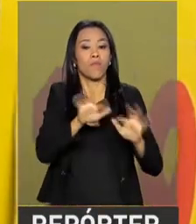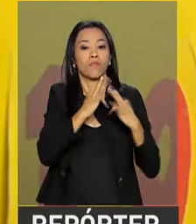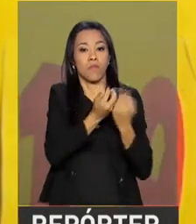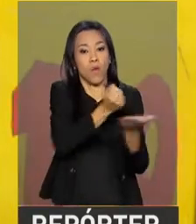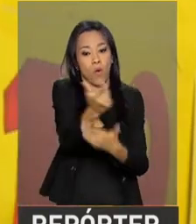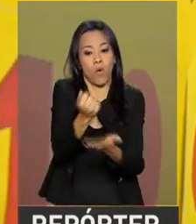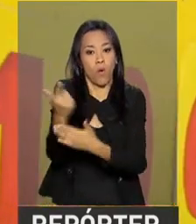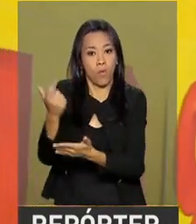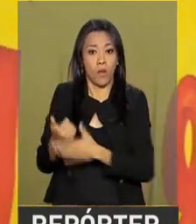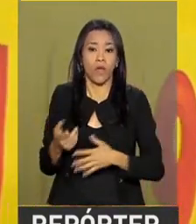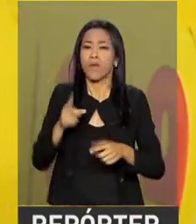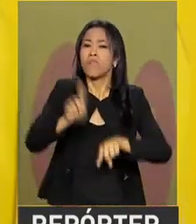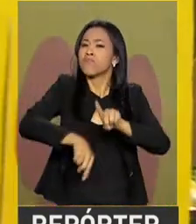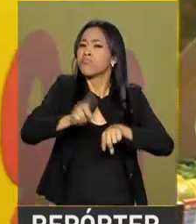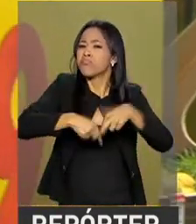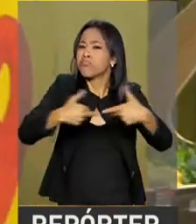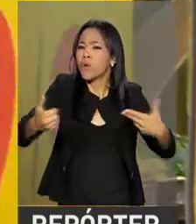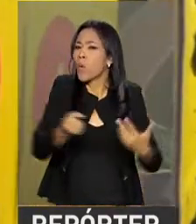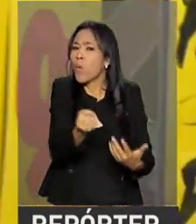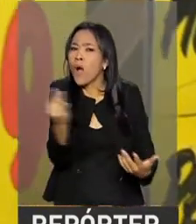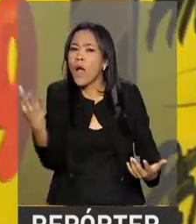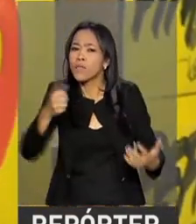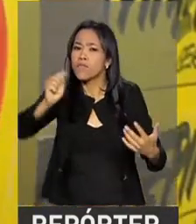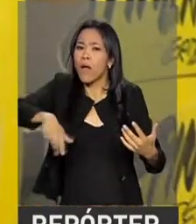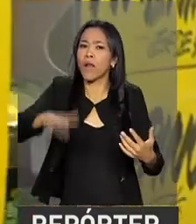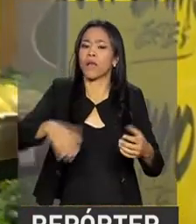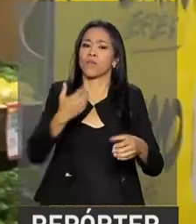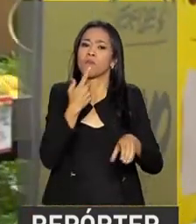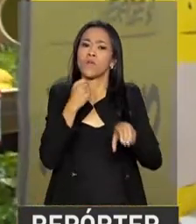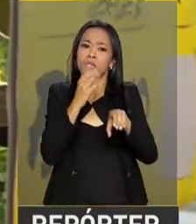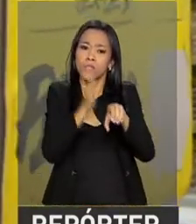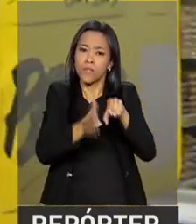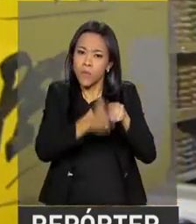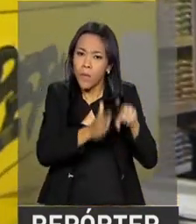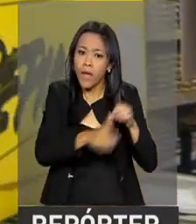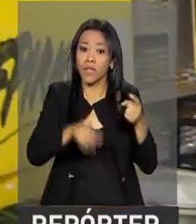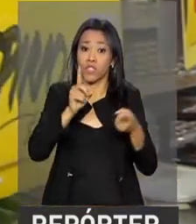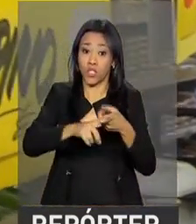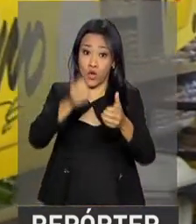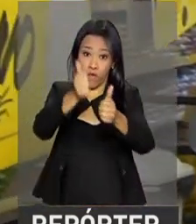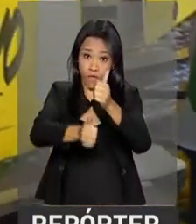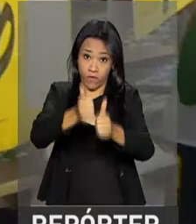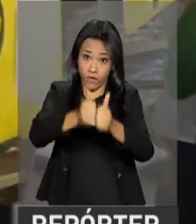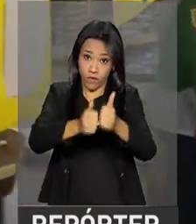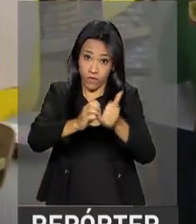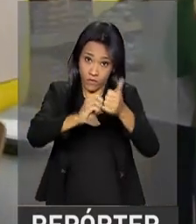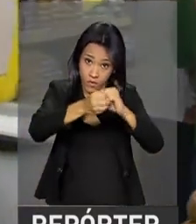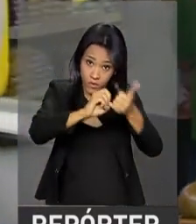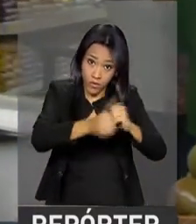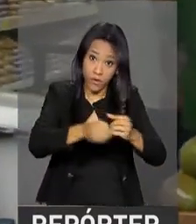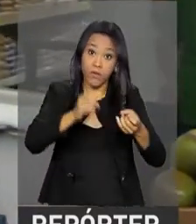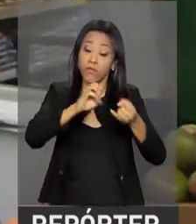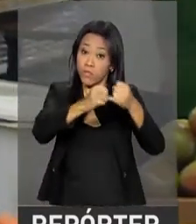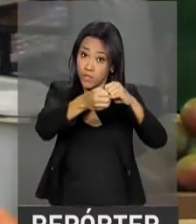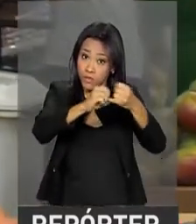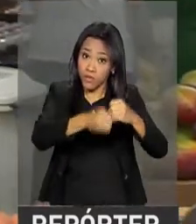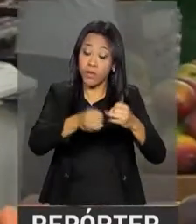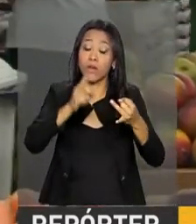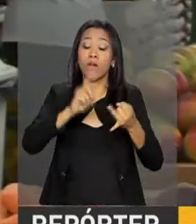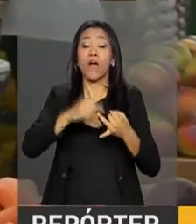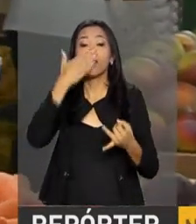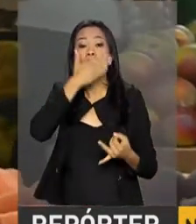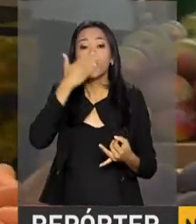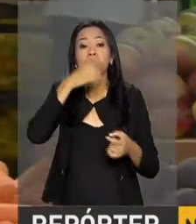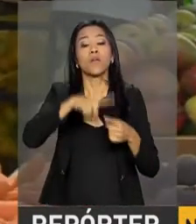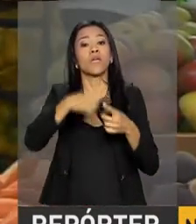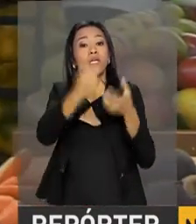que ficaram mais baratos em agosto estão o tomate, o feijão carioca, o açúcar e o leite. Segundo o IBGE,